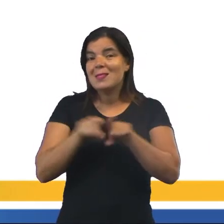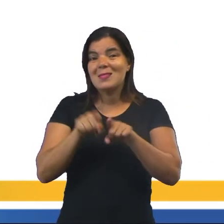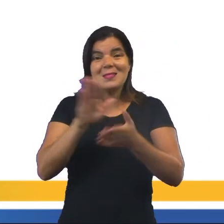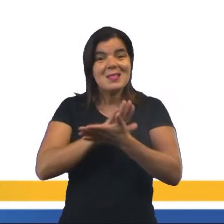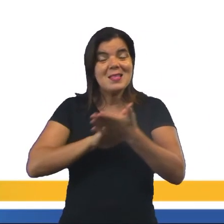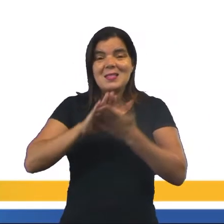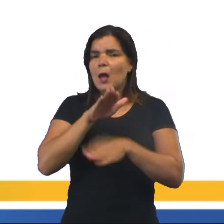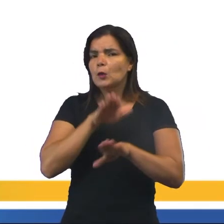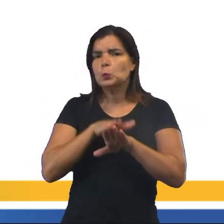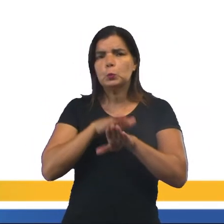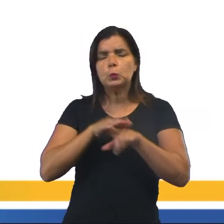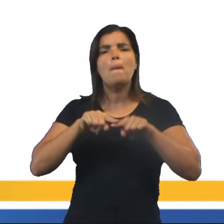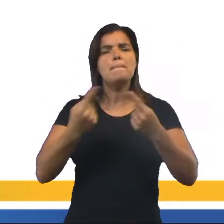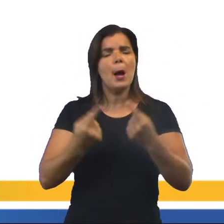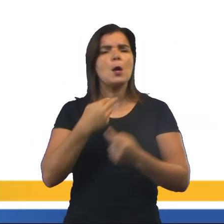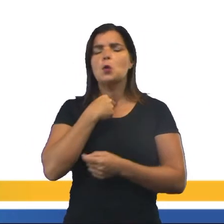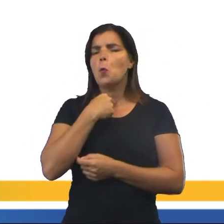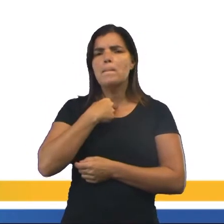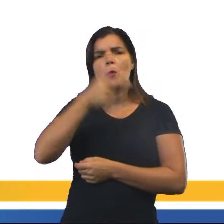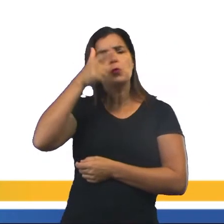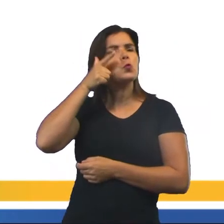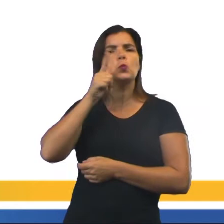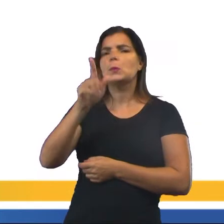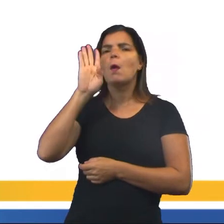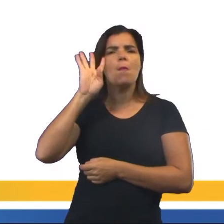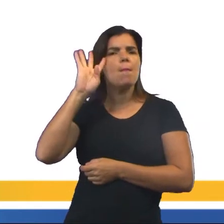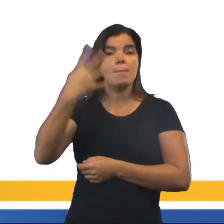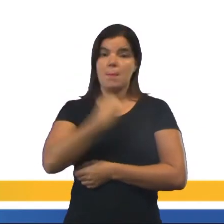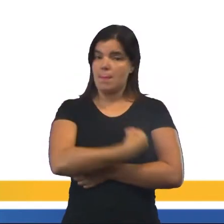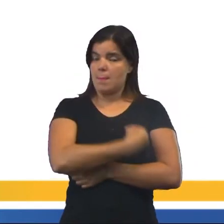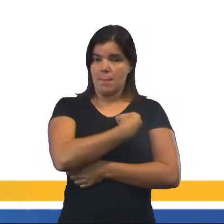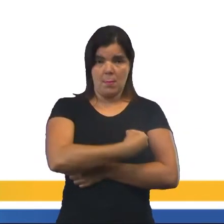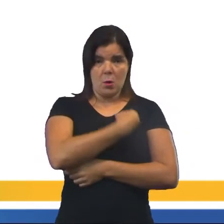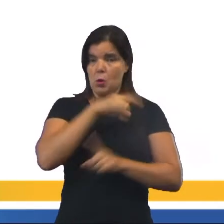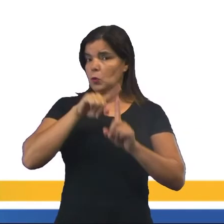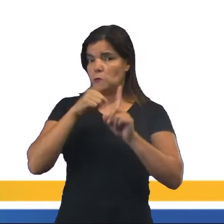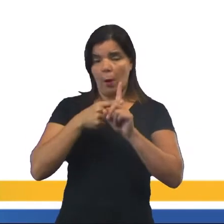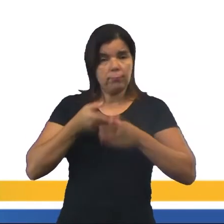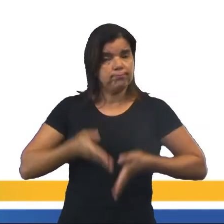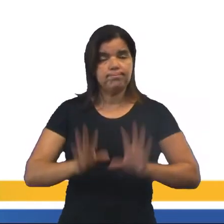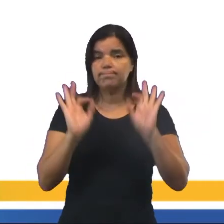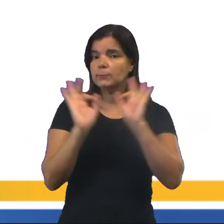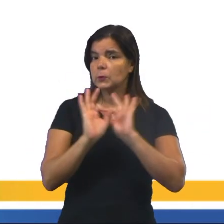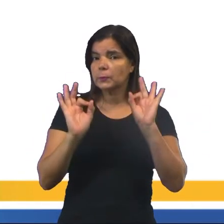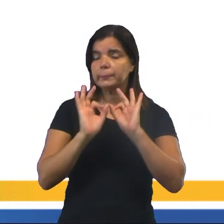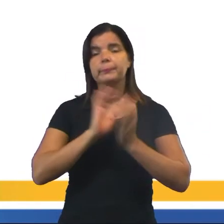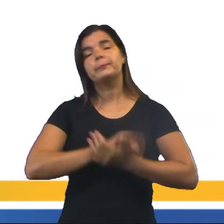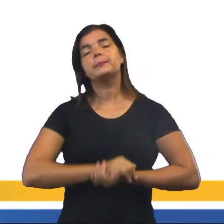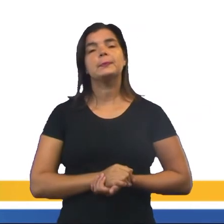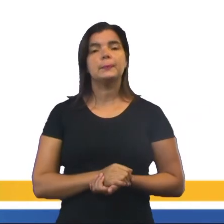sexualidade e que são incapazes de decidir suas vivências reprodutivas.